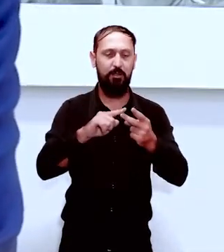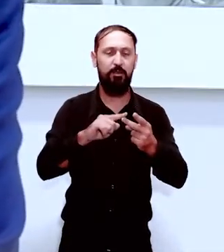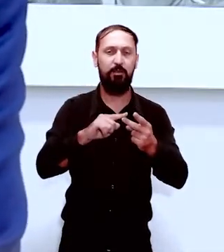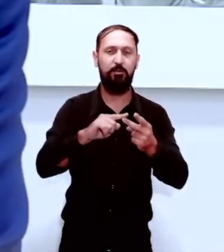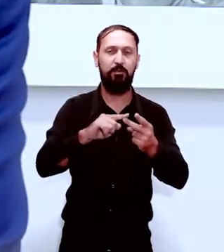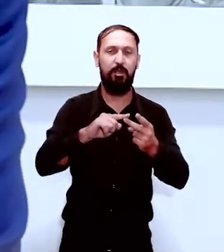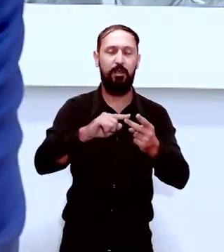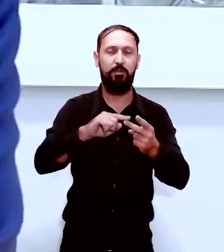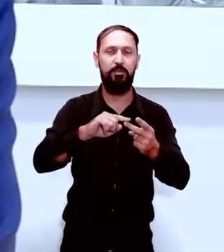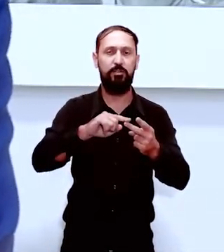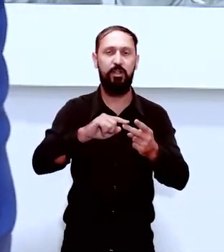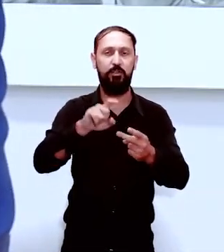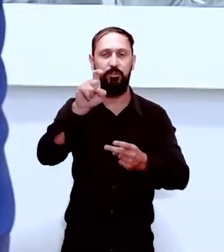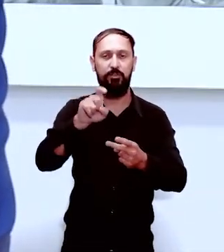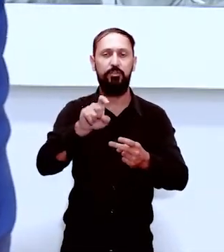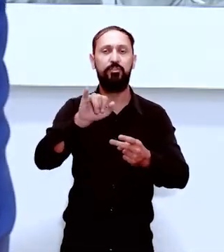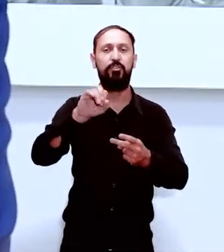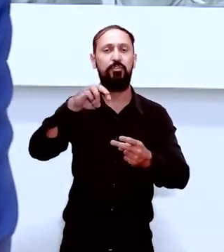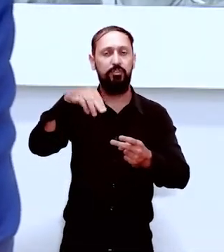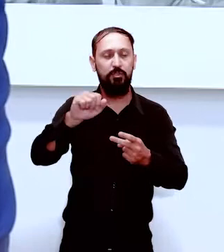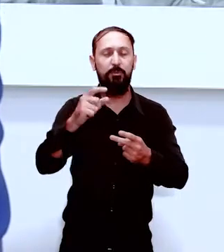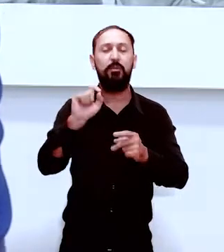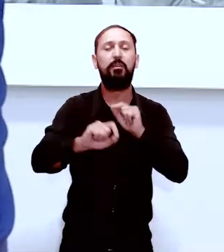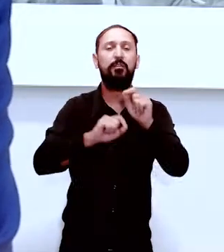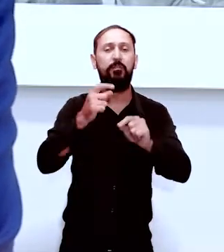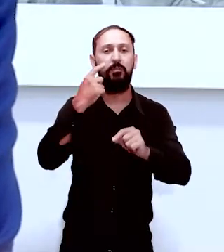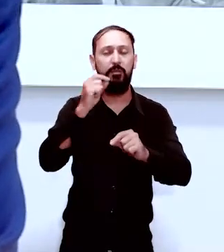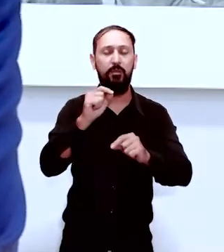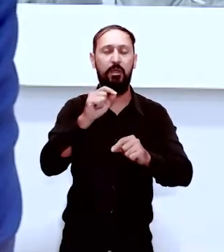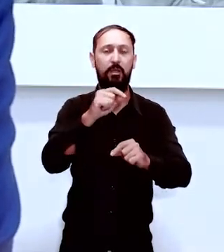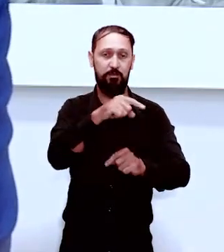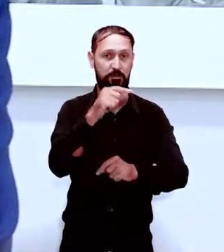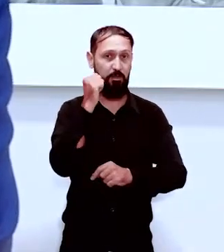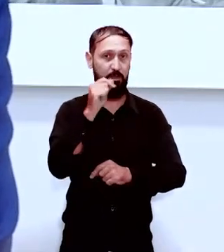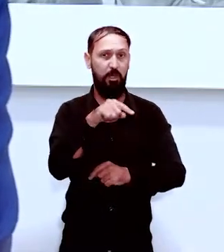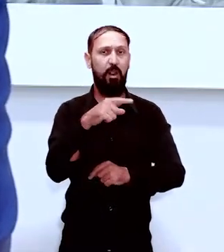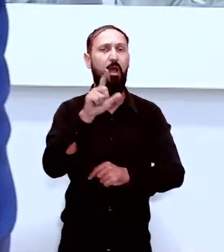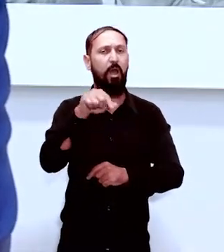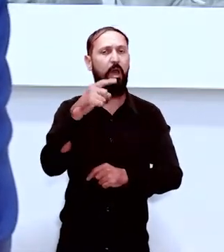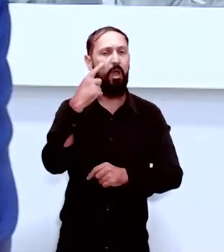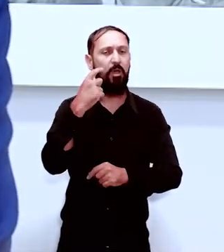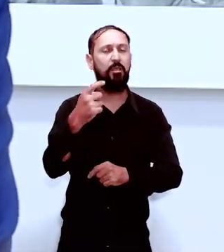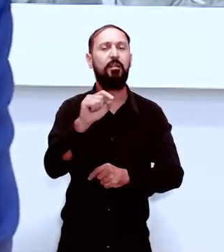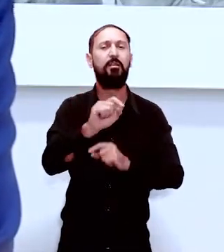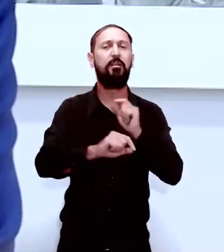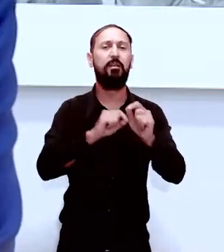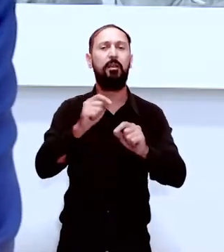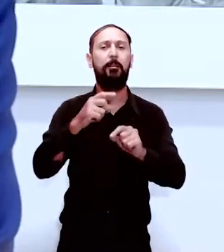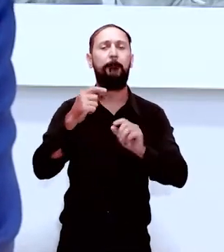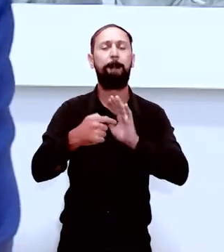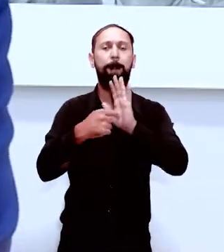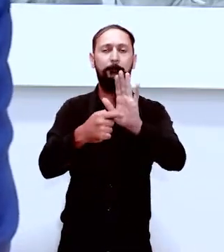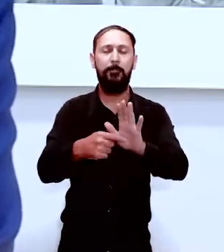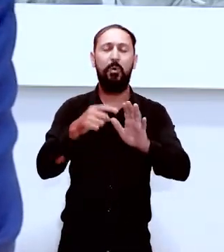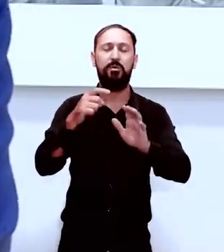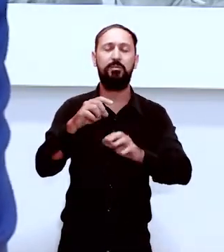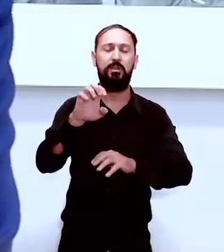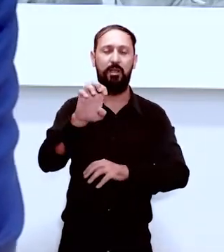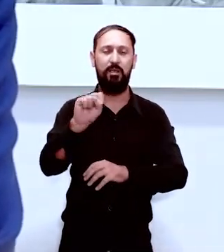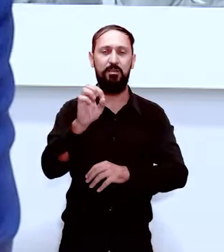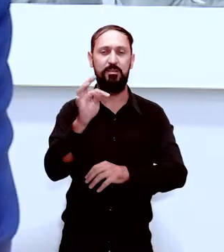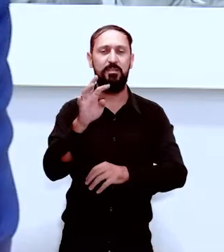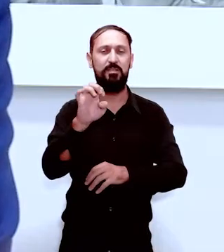Quilombo, a Chimamanda, que mulheres que, inclusive, eu vou pegar a questão da Chimamanda, ela é muito interessante porque ela enfatiza muito a questão